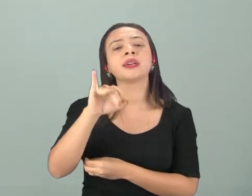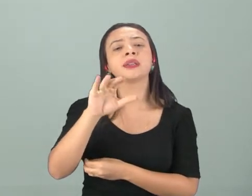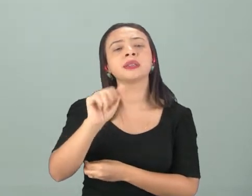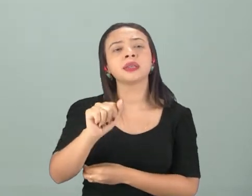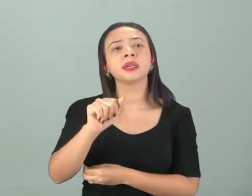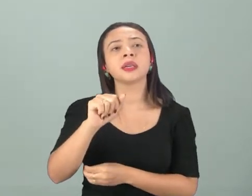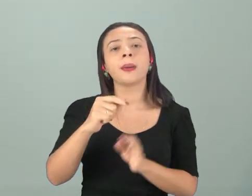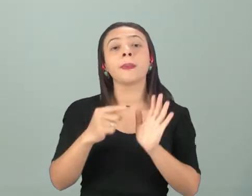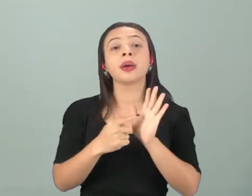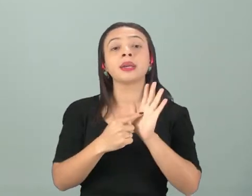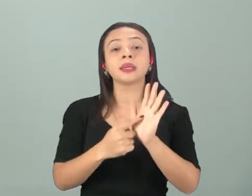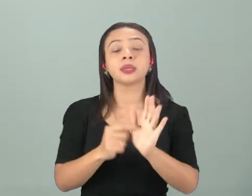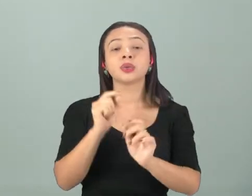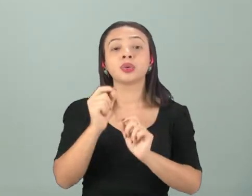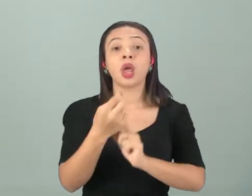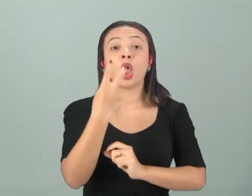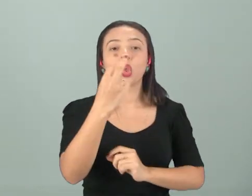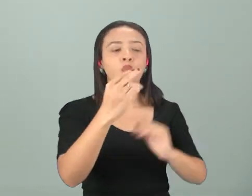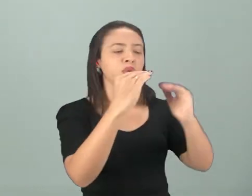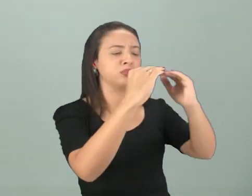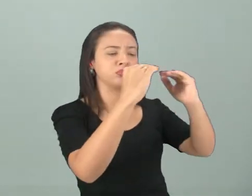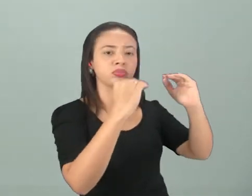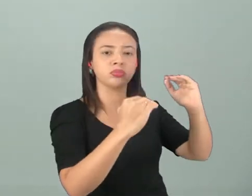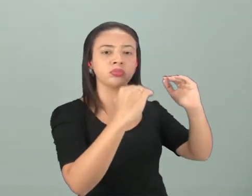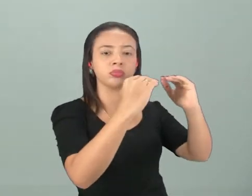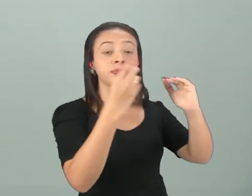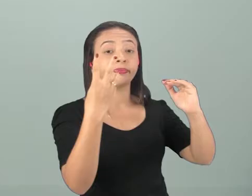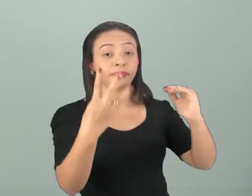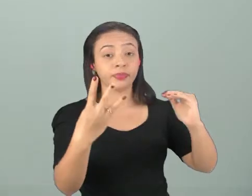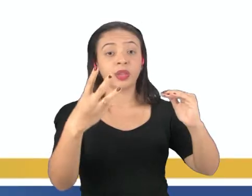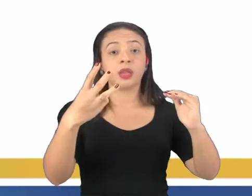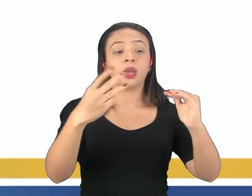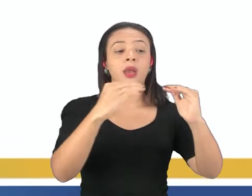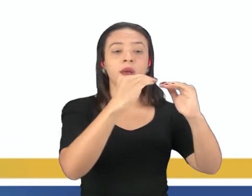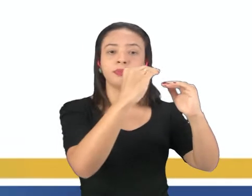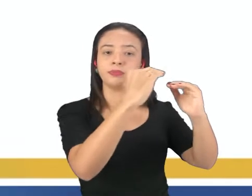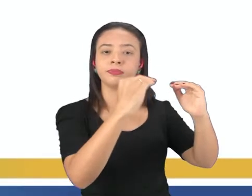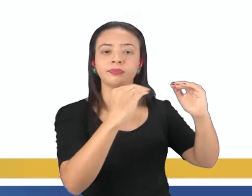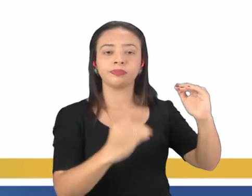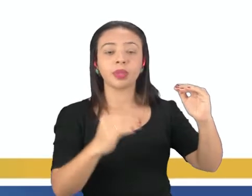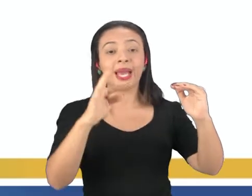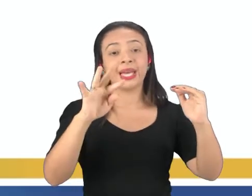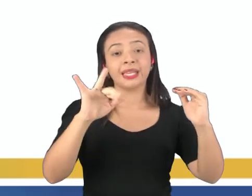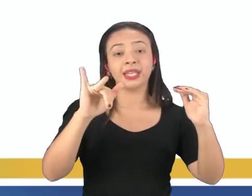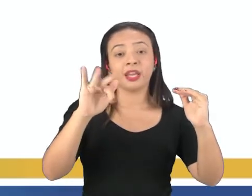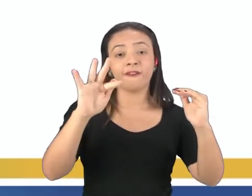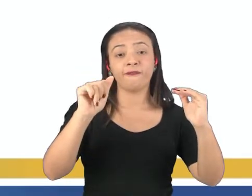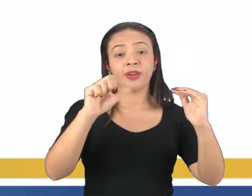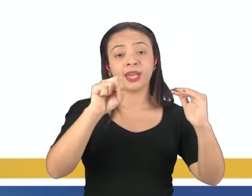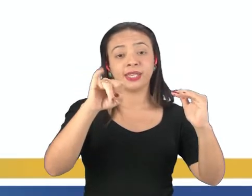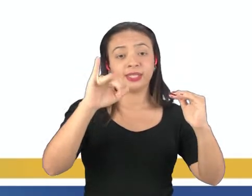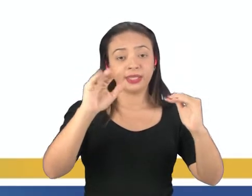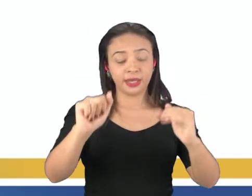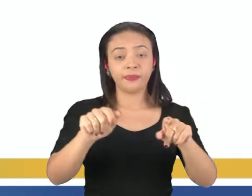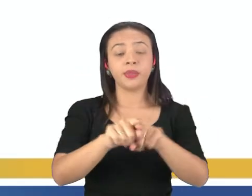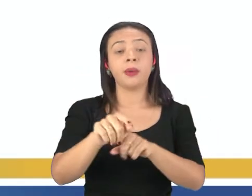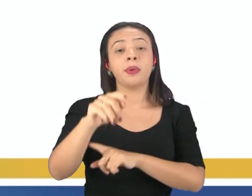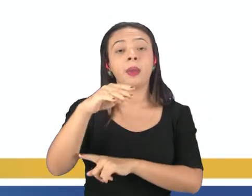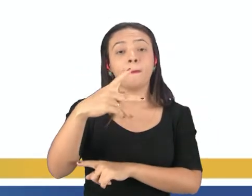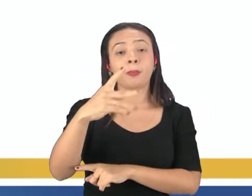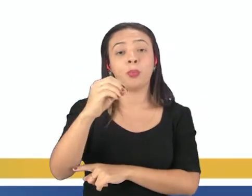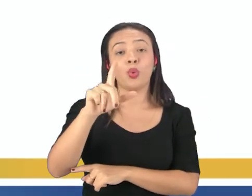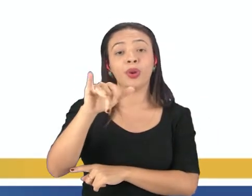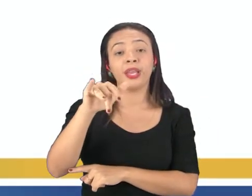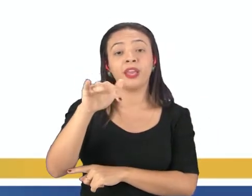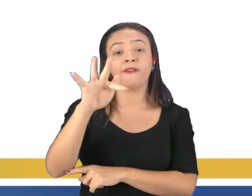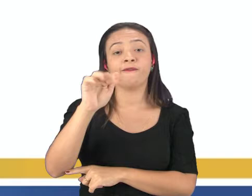que apresenta duas fases, trifásica, três fases, e polifásica, aquela que apresenta quatro fases ou mais. Então,